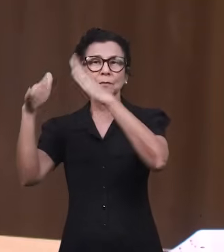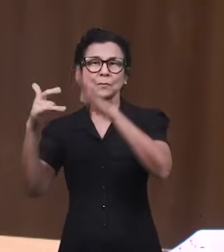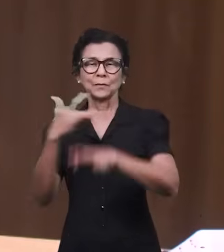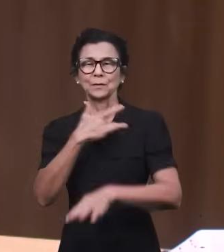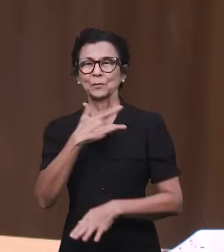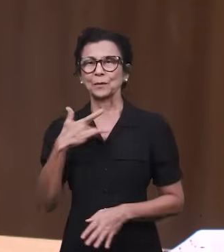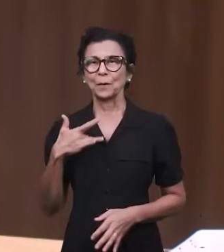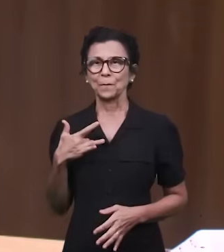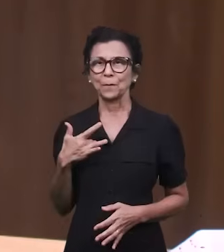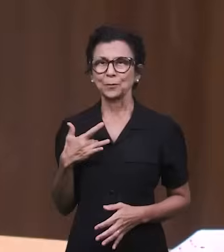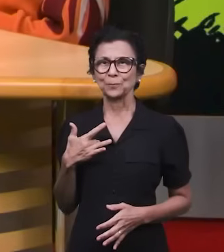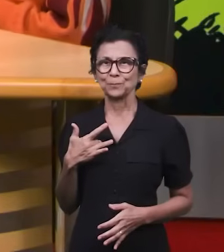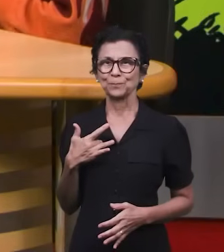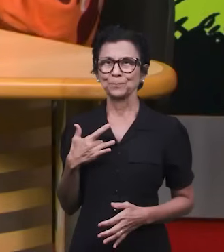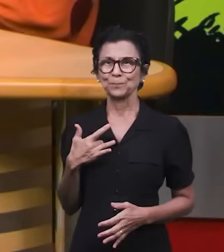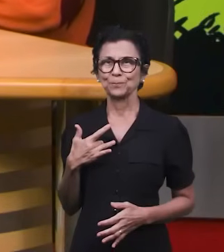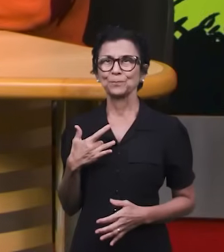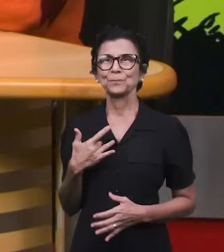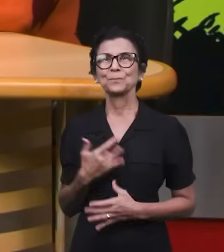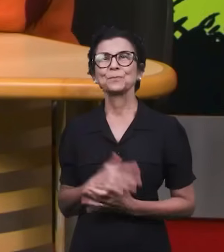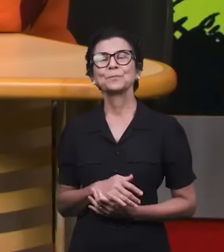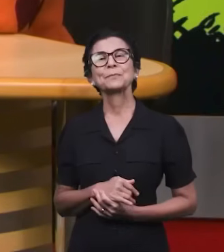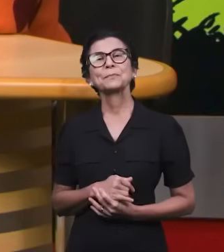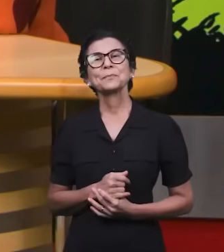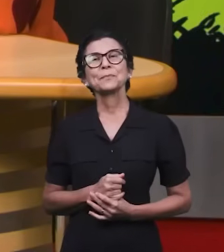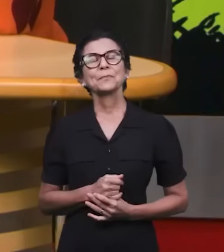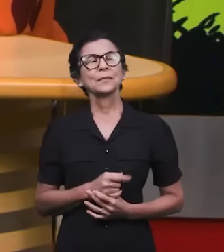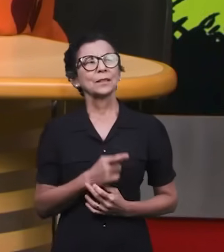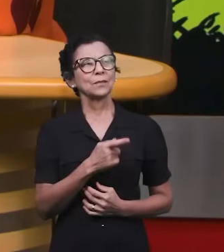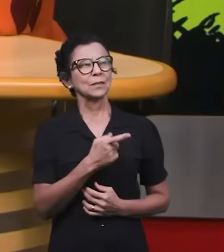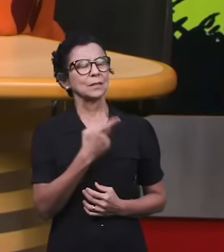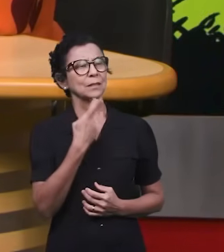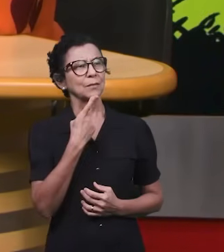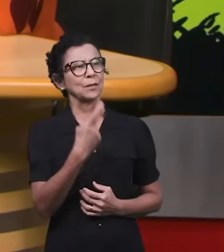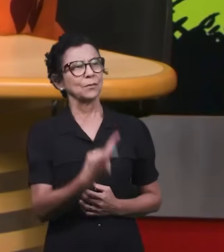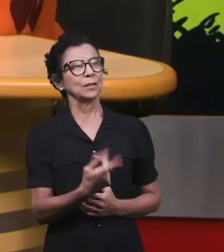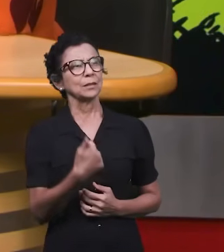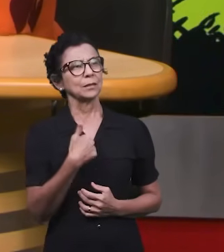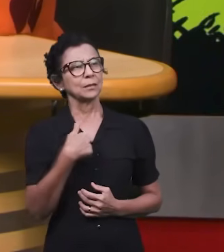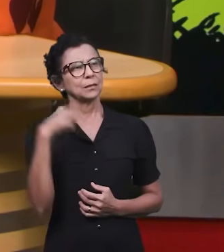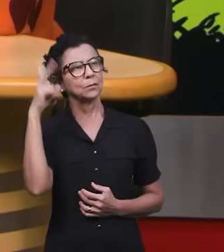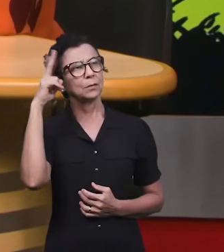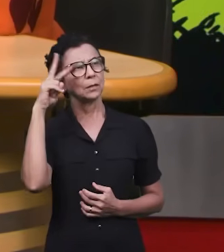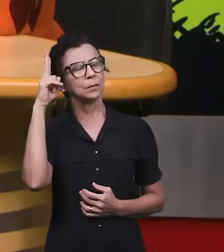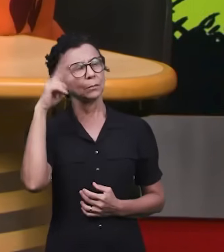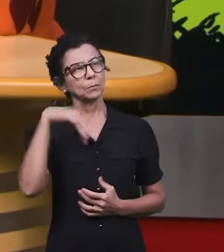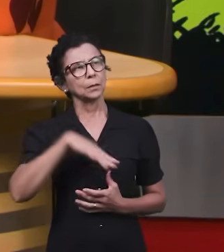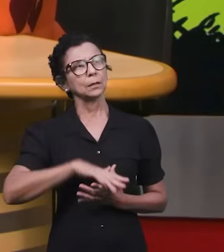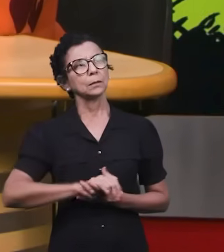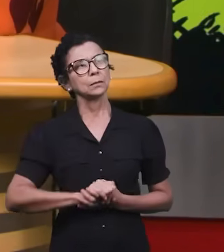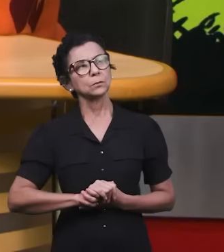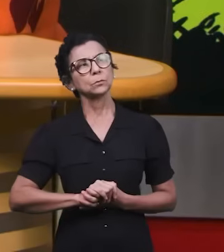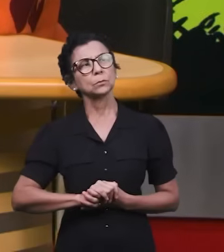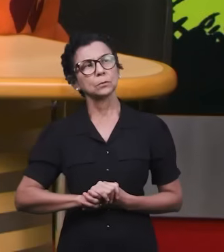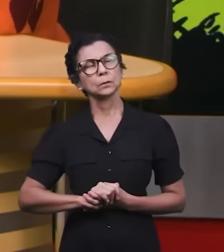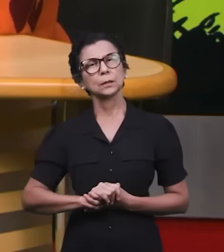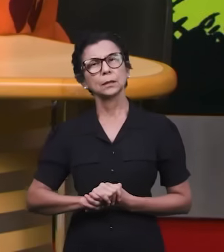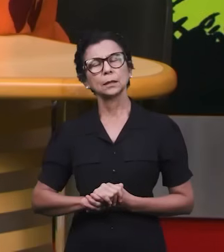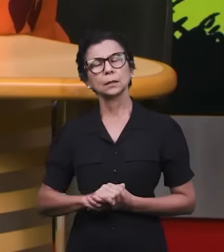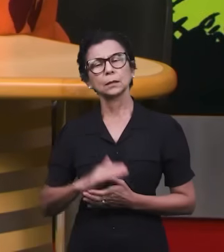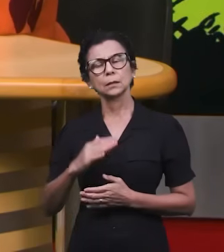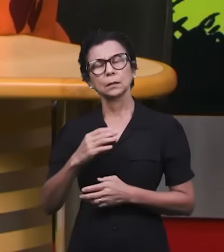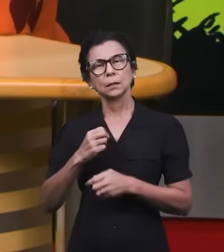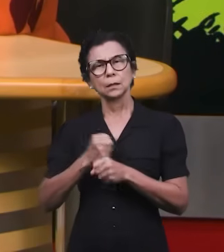saudável. Vanessa, você foi falando e eu fiquei lembrando da orientação que o Senhor nos deu no início deste